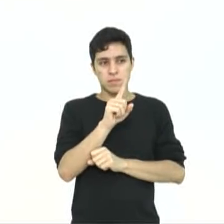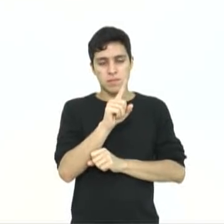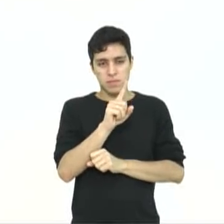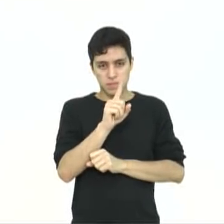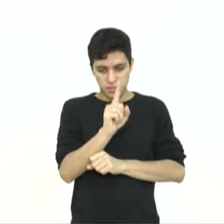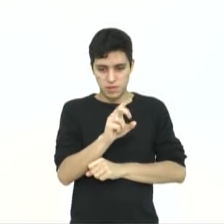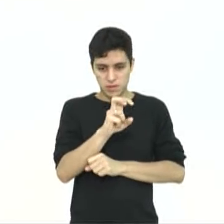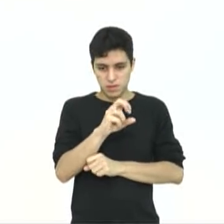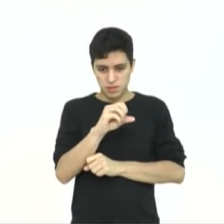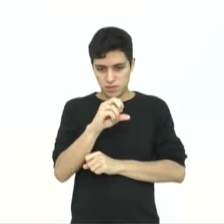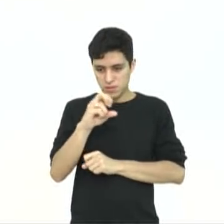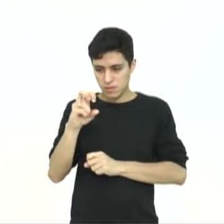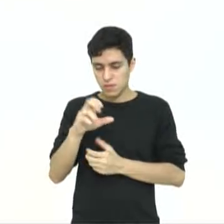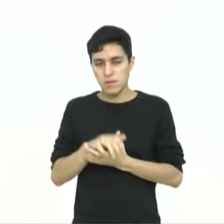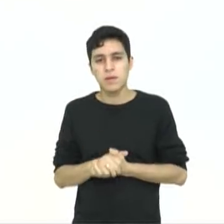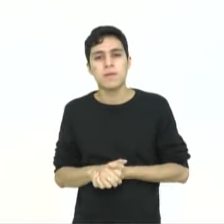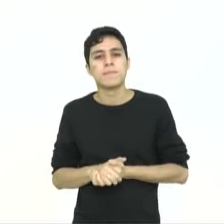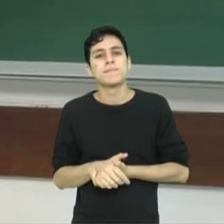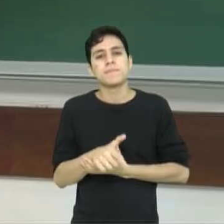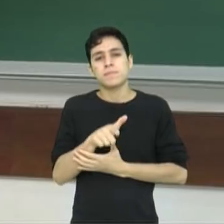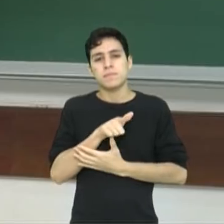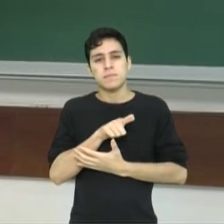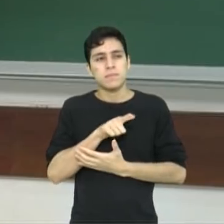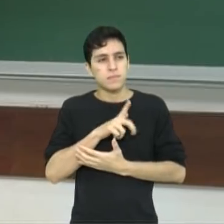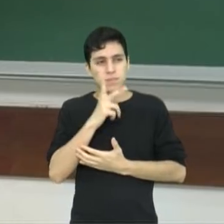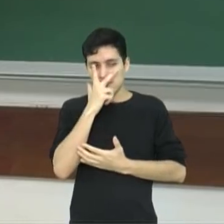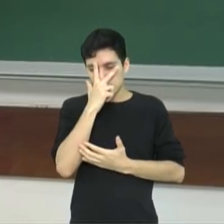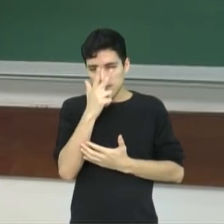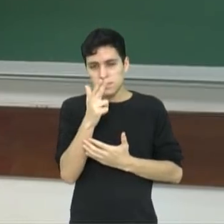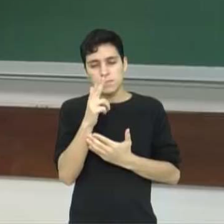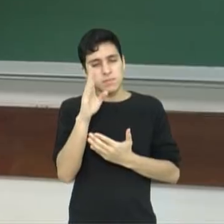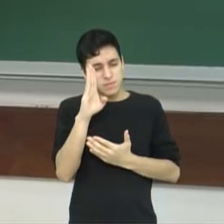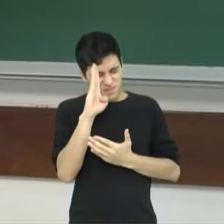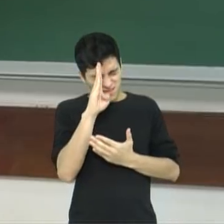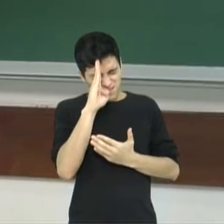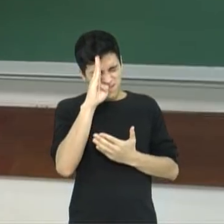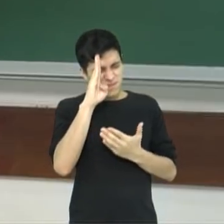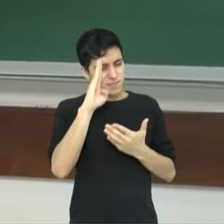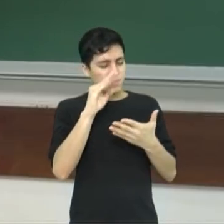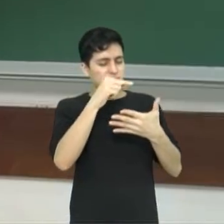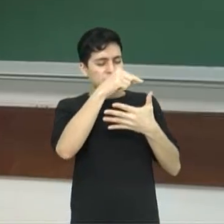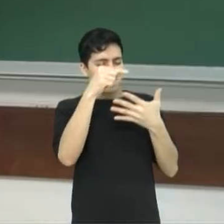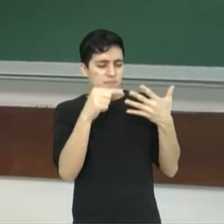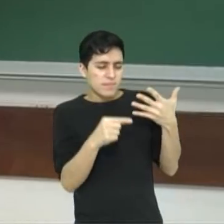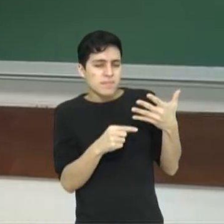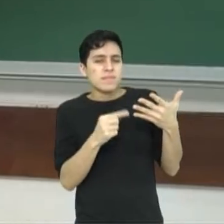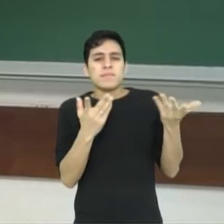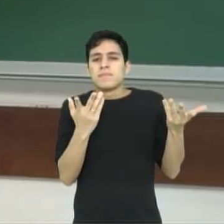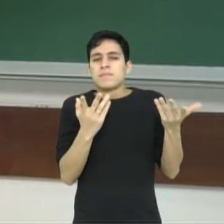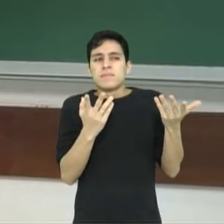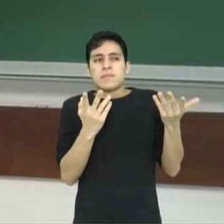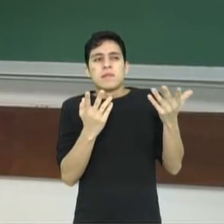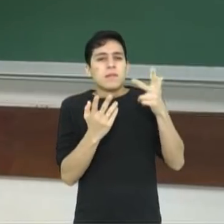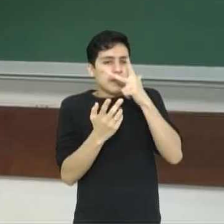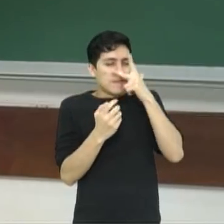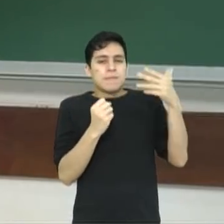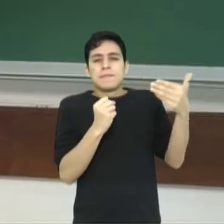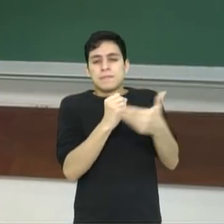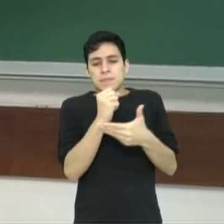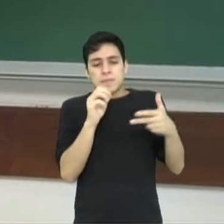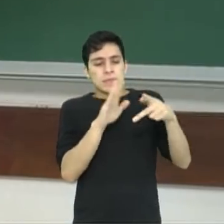E se não tiver, se você ajudar um irmão, vamos dizer assim, né, a fazer uma doação, uma passagem para alguém que você